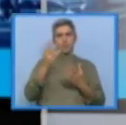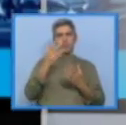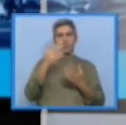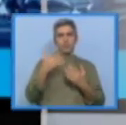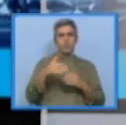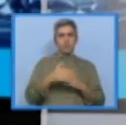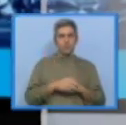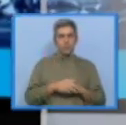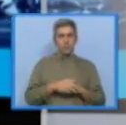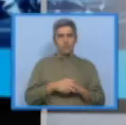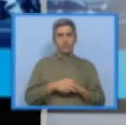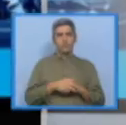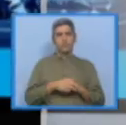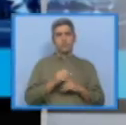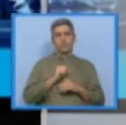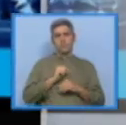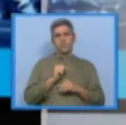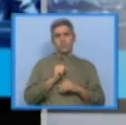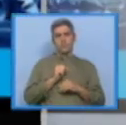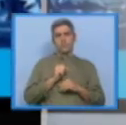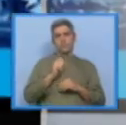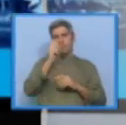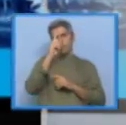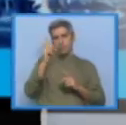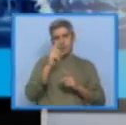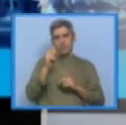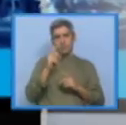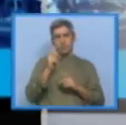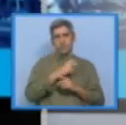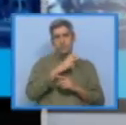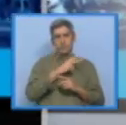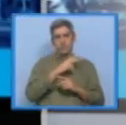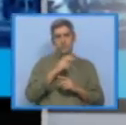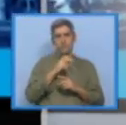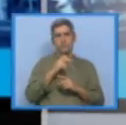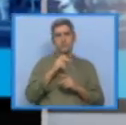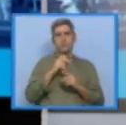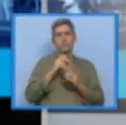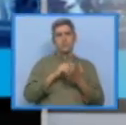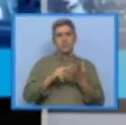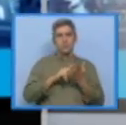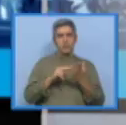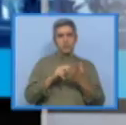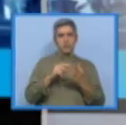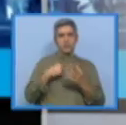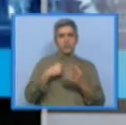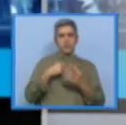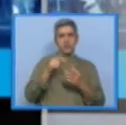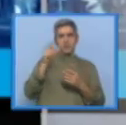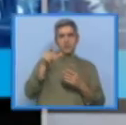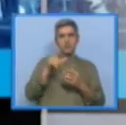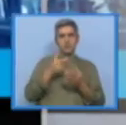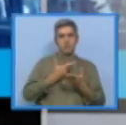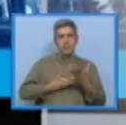entender, agora aí é a minha vertente de professor universitário de literatura, em meu entender, ele